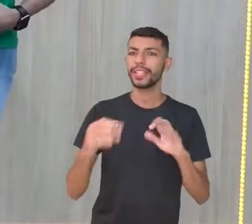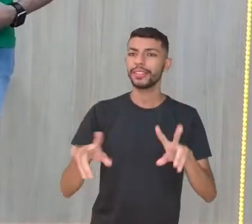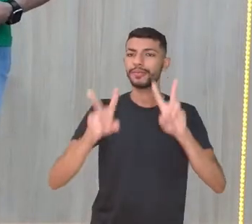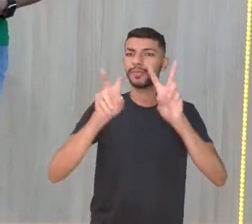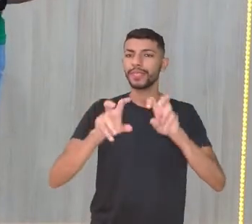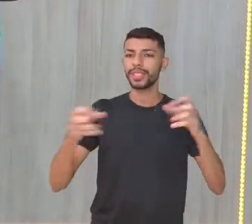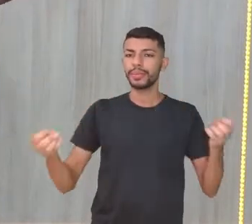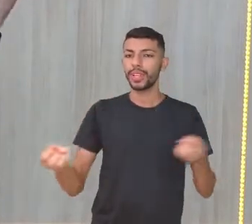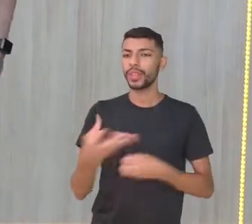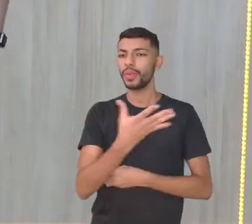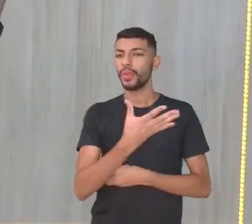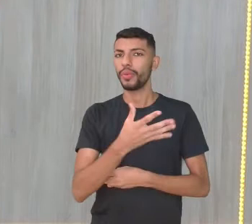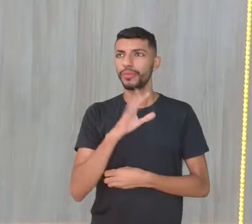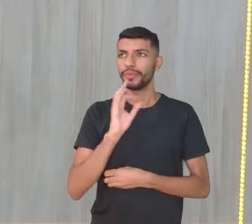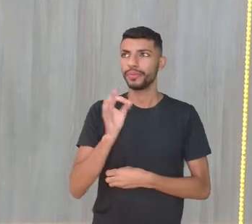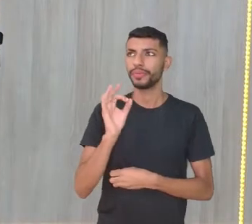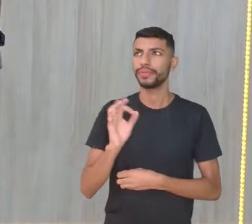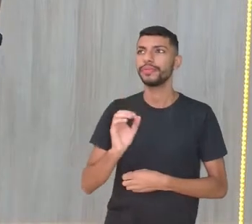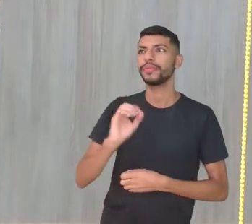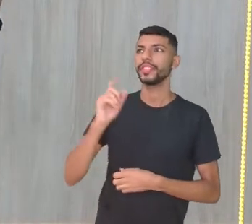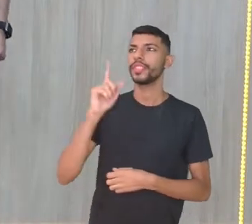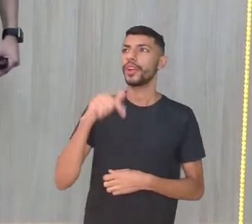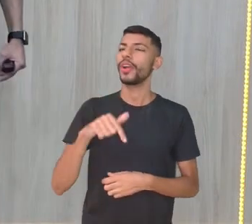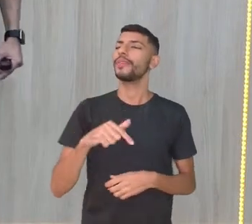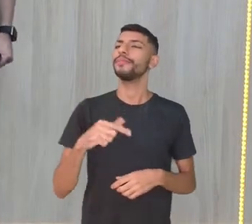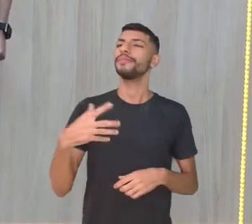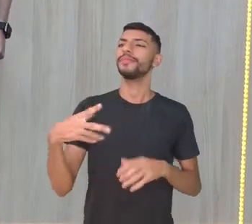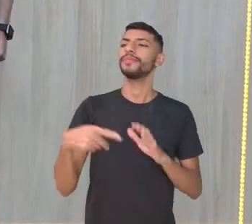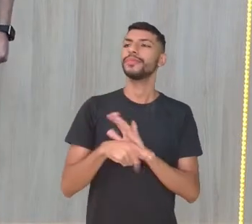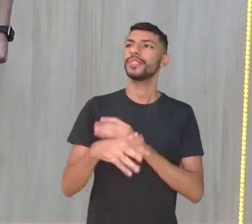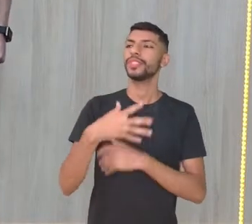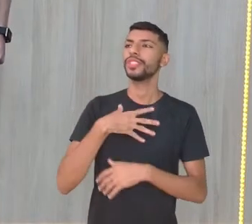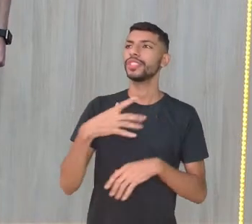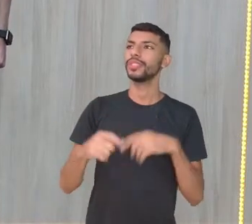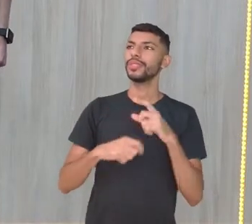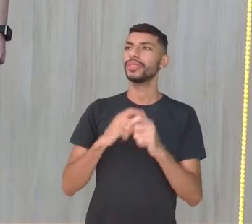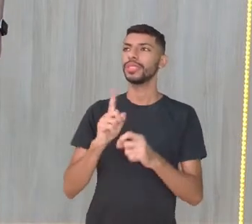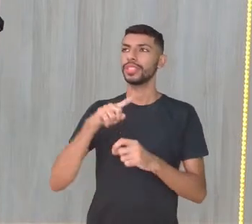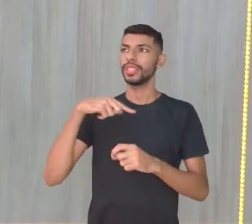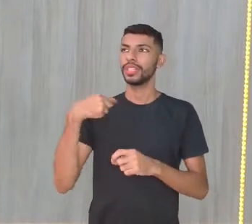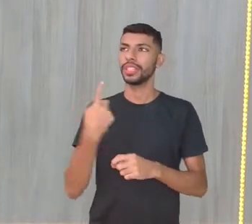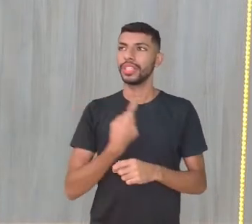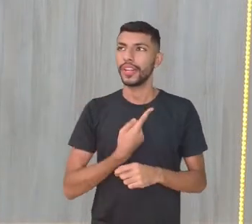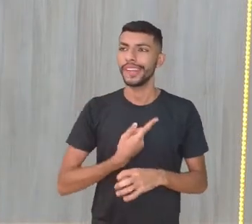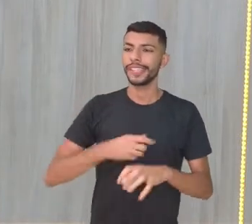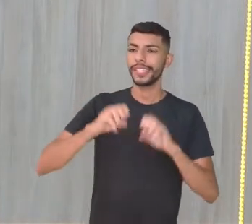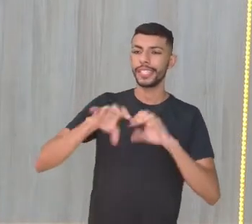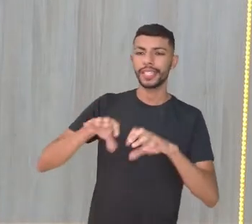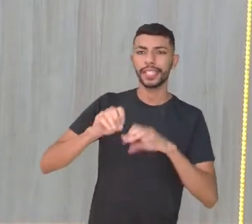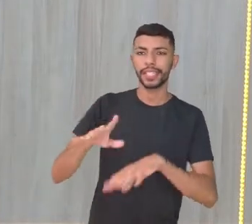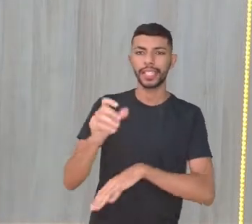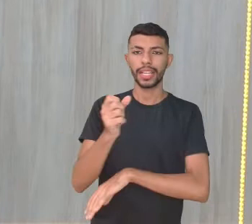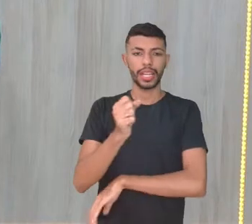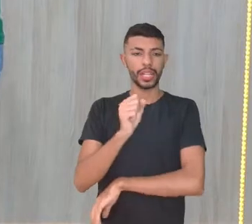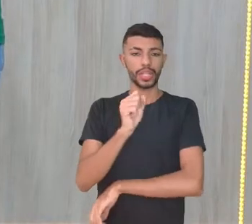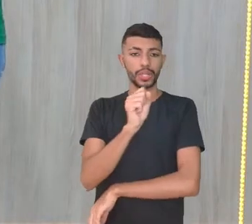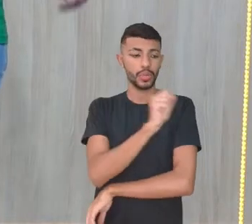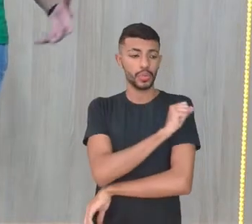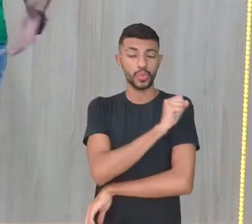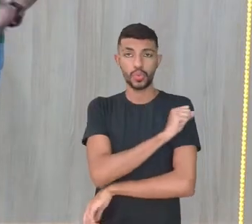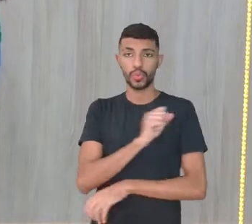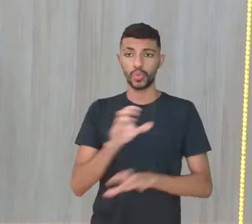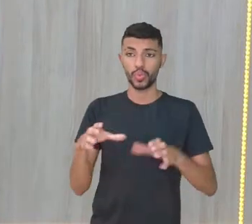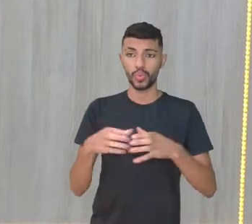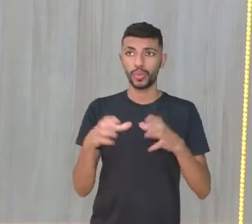assunto novinho em folha, tá? Do mesmo jeito que a gente passa no 8º ano e tem assuntos lá